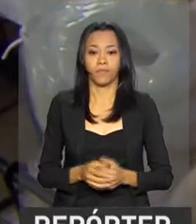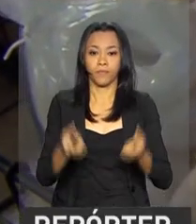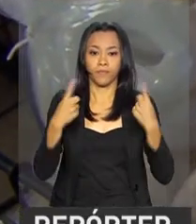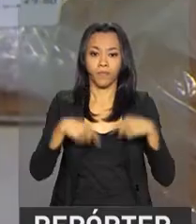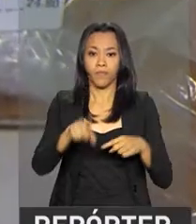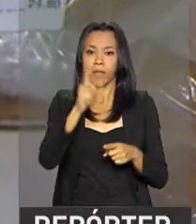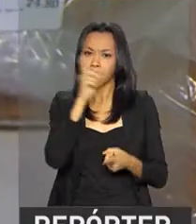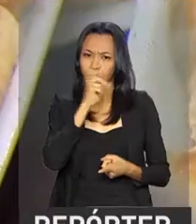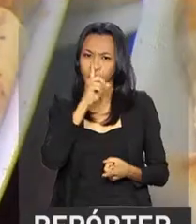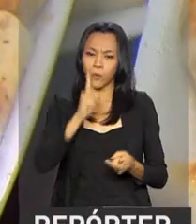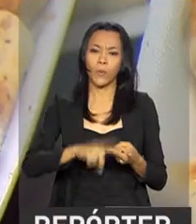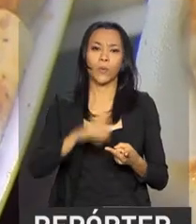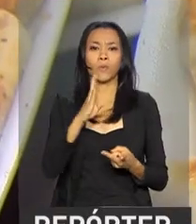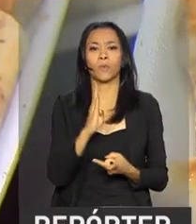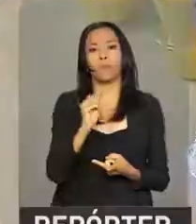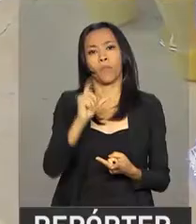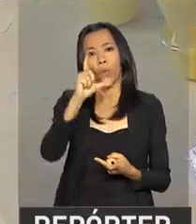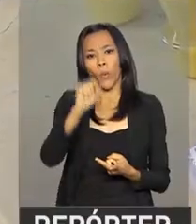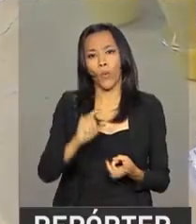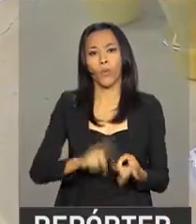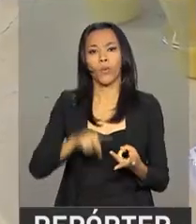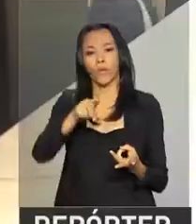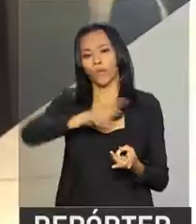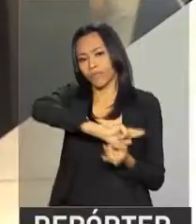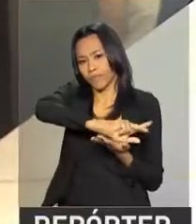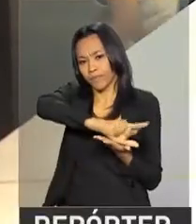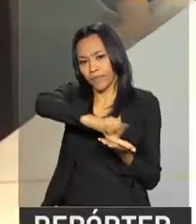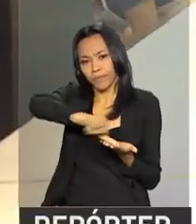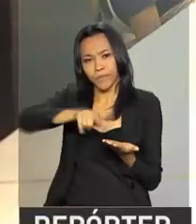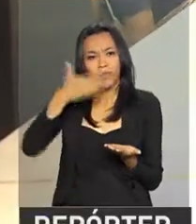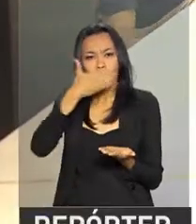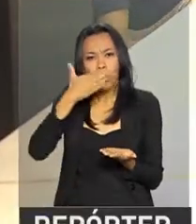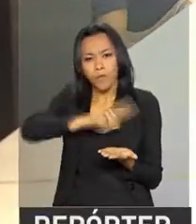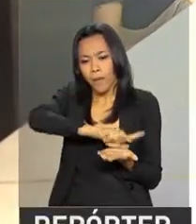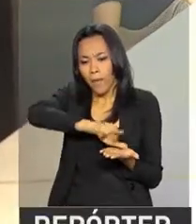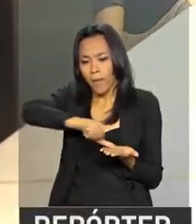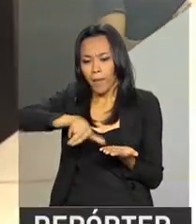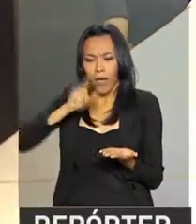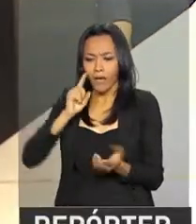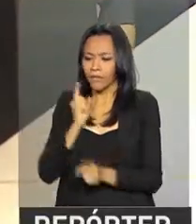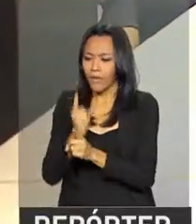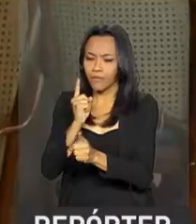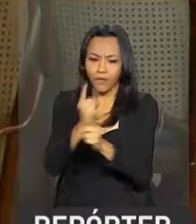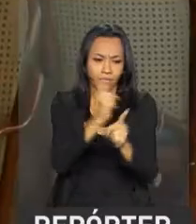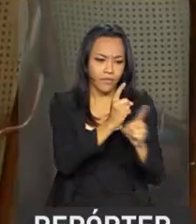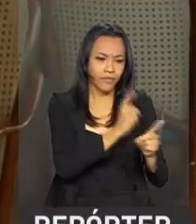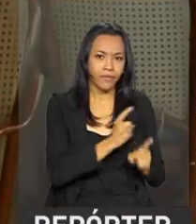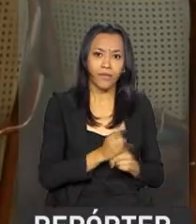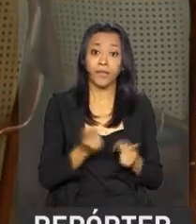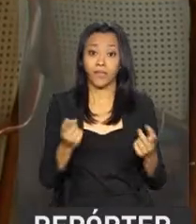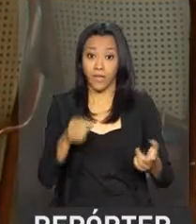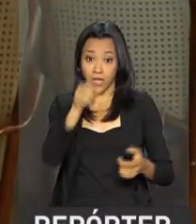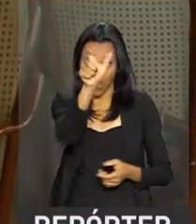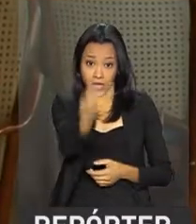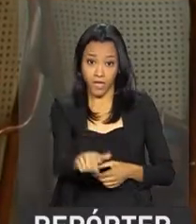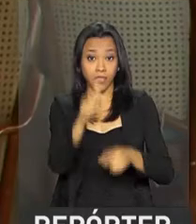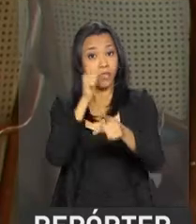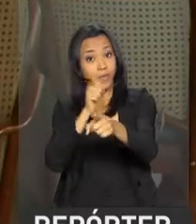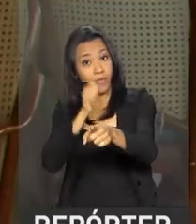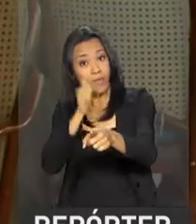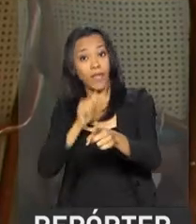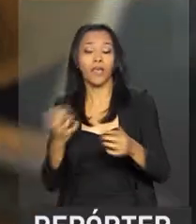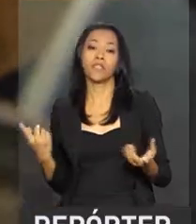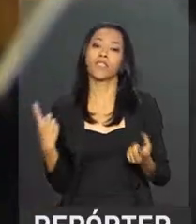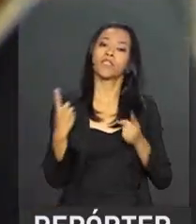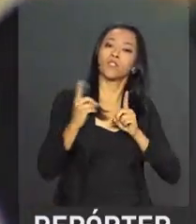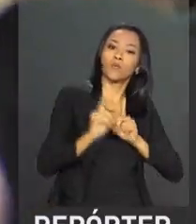biscoito bolos salgados pães e doces aqui é possível encontrar de tudo um pouco andréia toca o negócio ao lado da